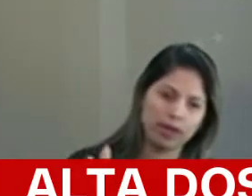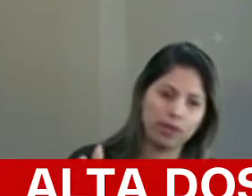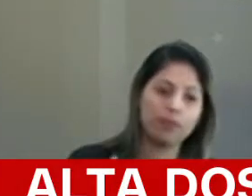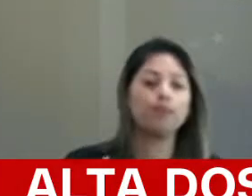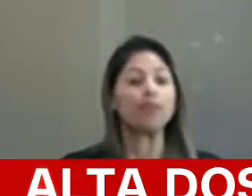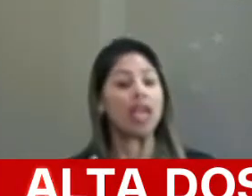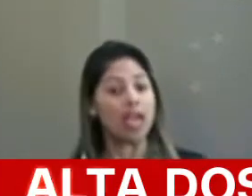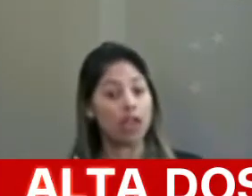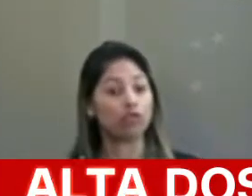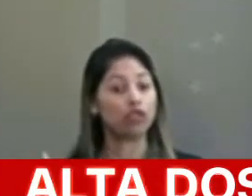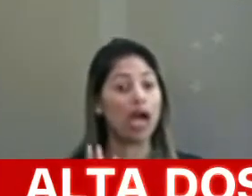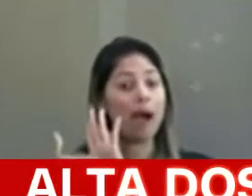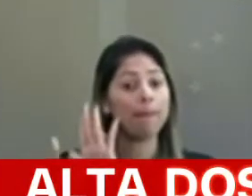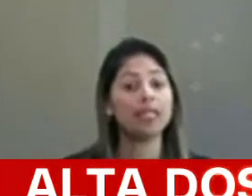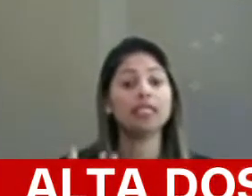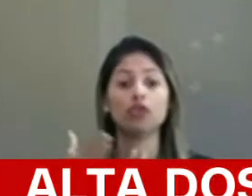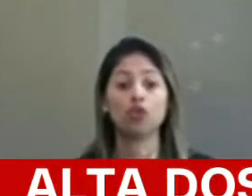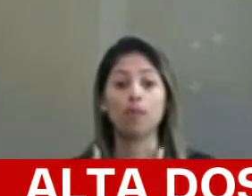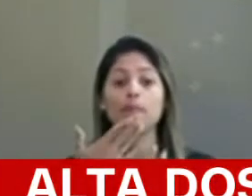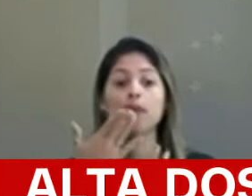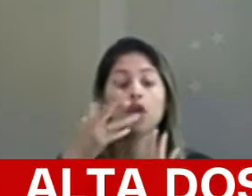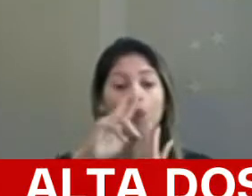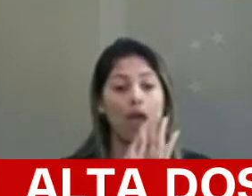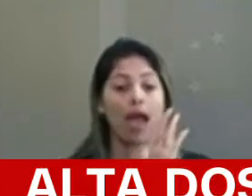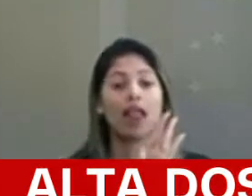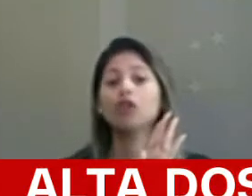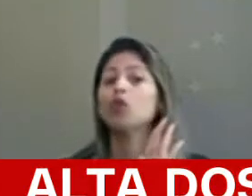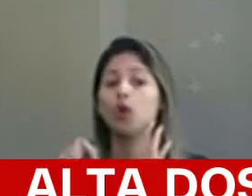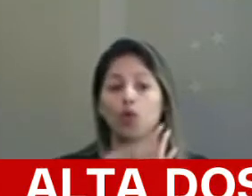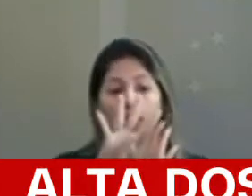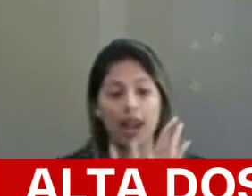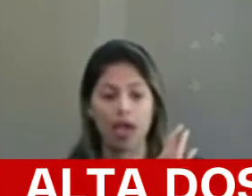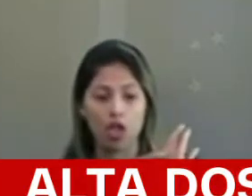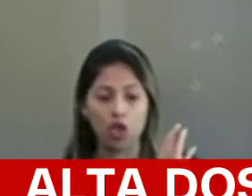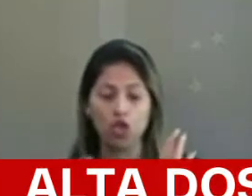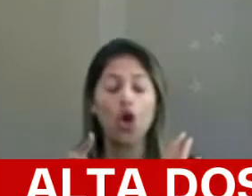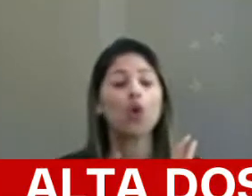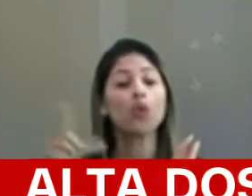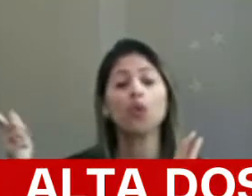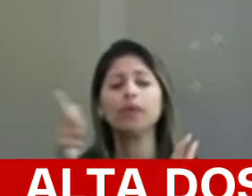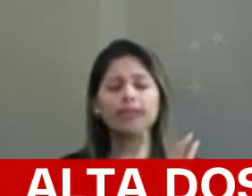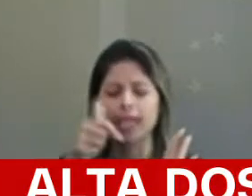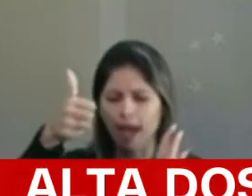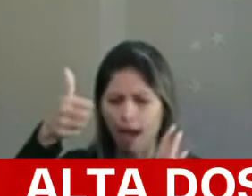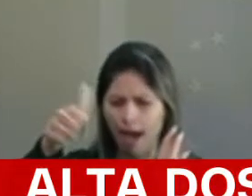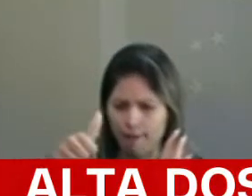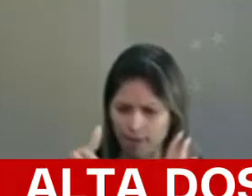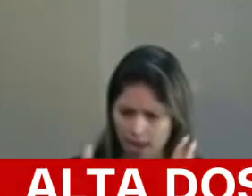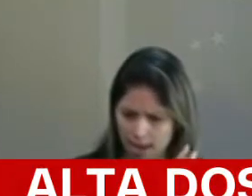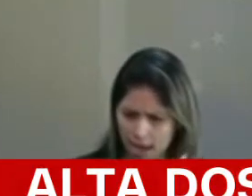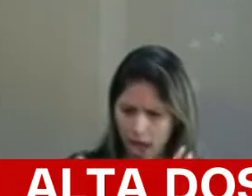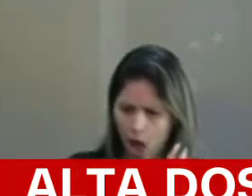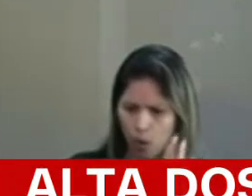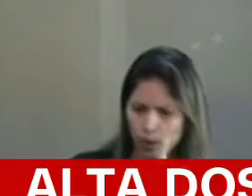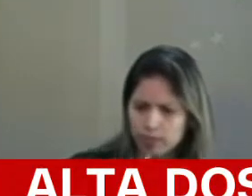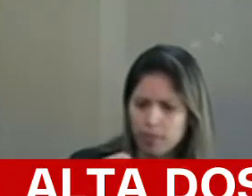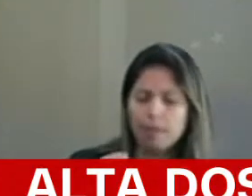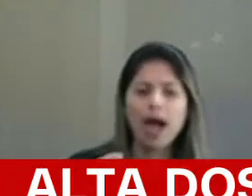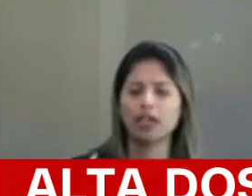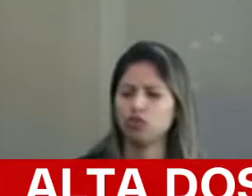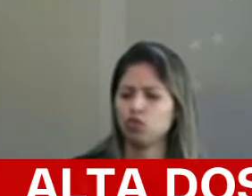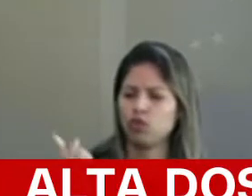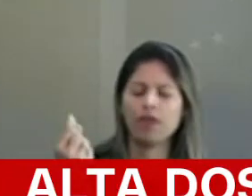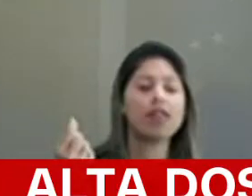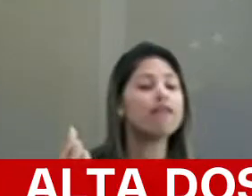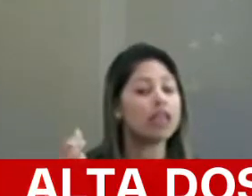eu apresento aqui no meu relatório uma tabela para que a gente possa avaliar esses impactos